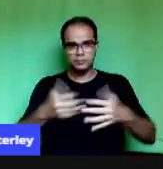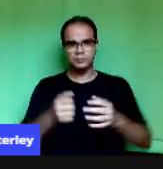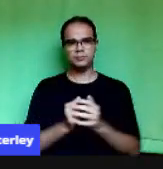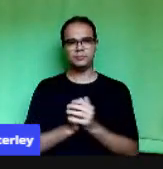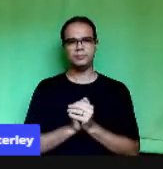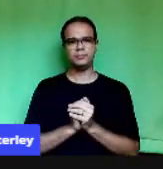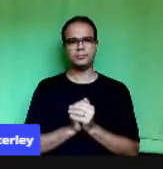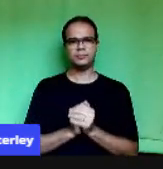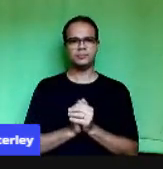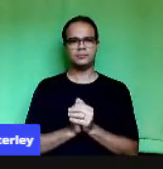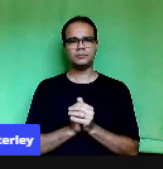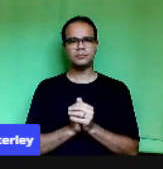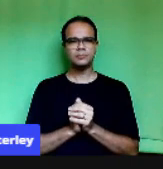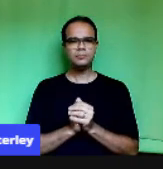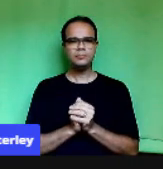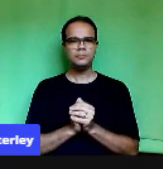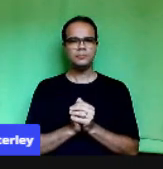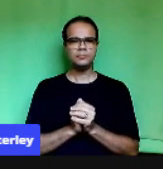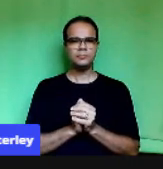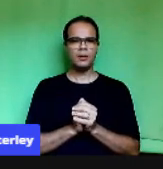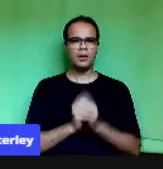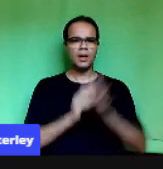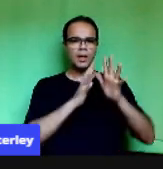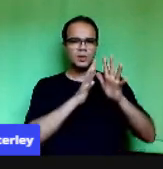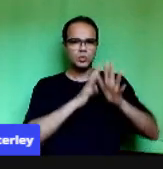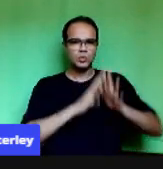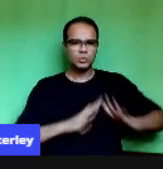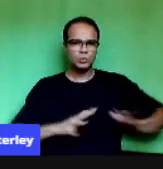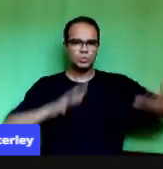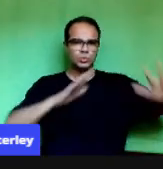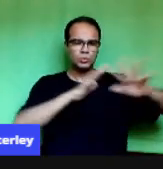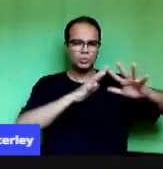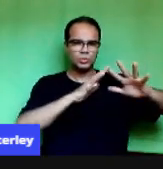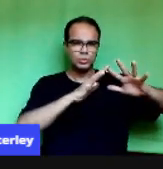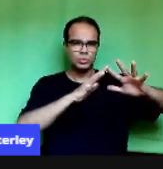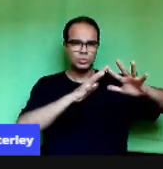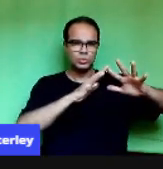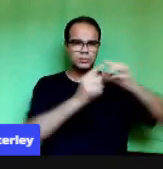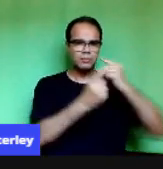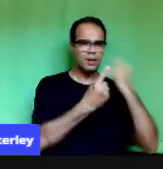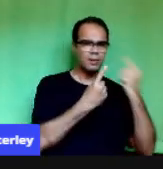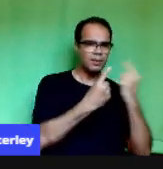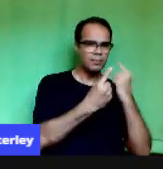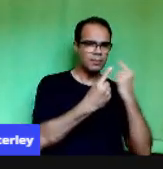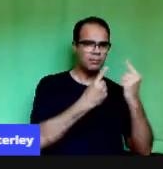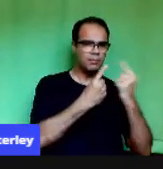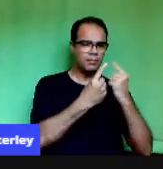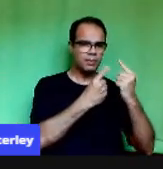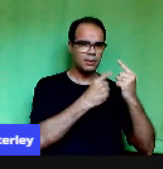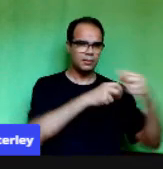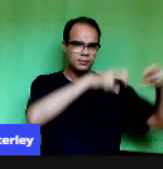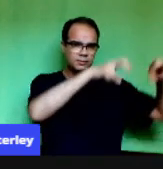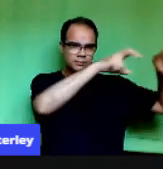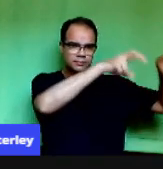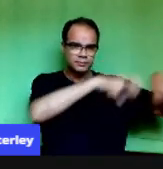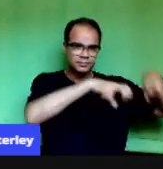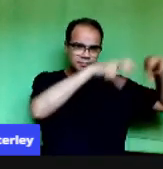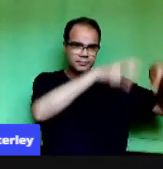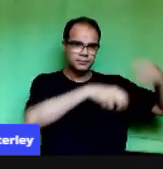são relacionadas ao campo, cada uma tem as suas